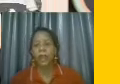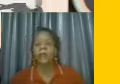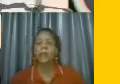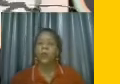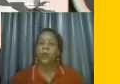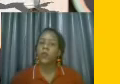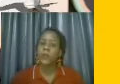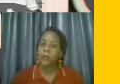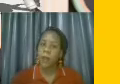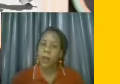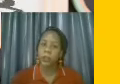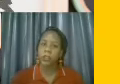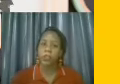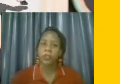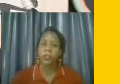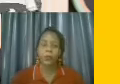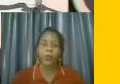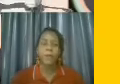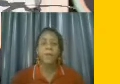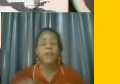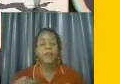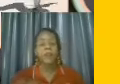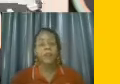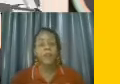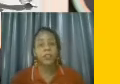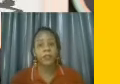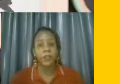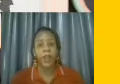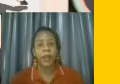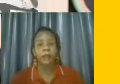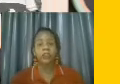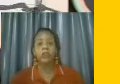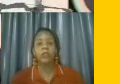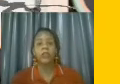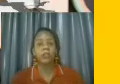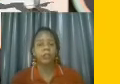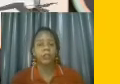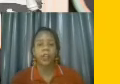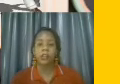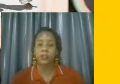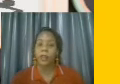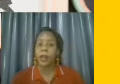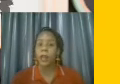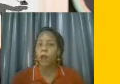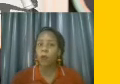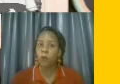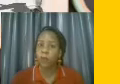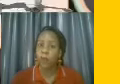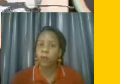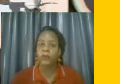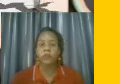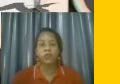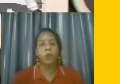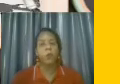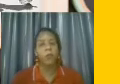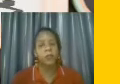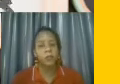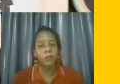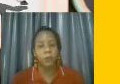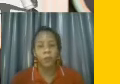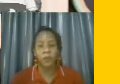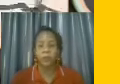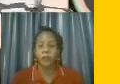de casa, usem máscaras, ok? Façam as atividades, não deixem atividades ficarem acumuladas. Eu estou